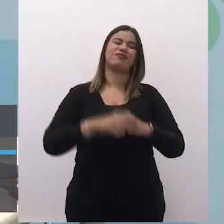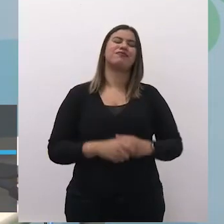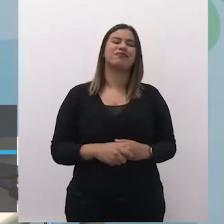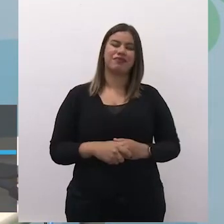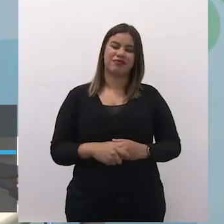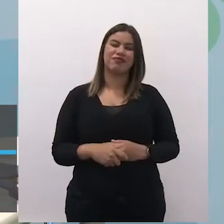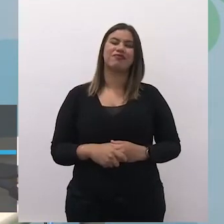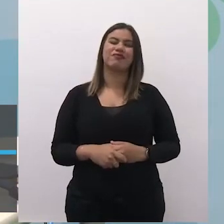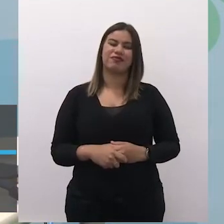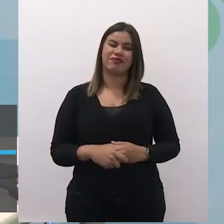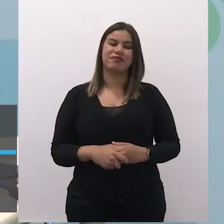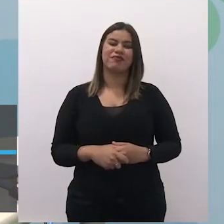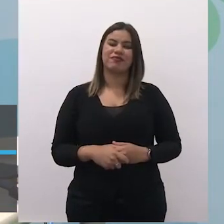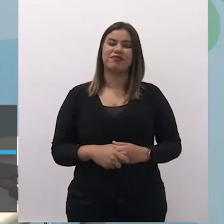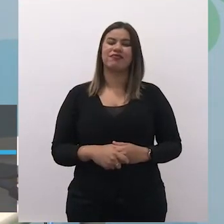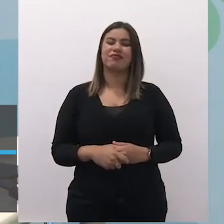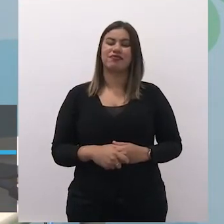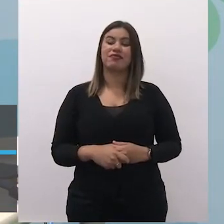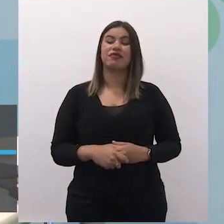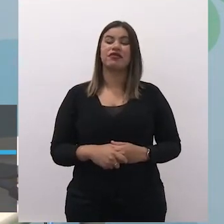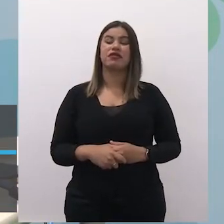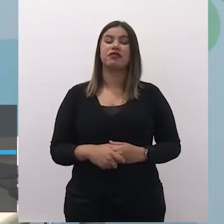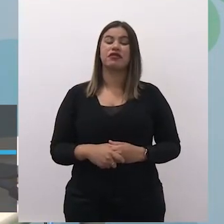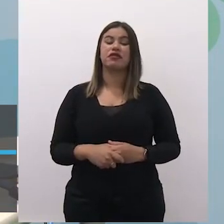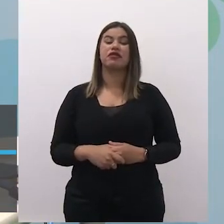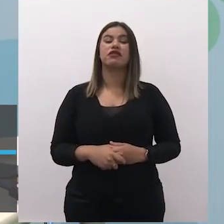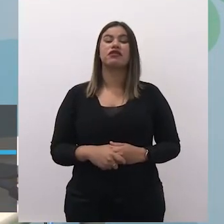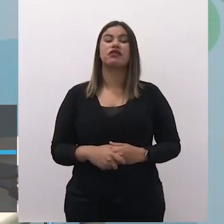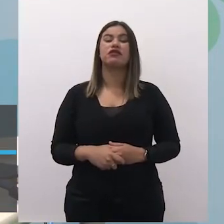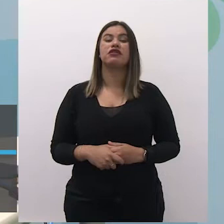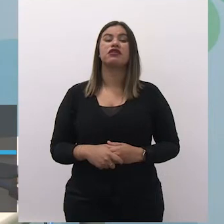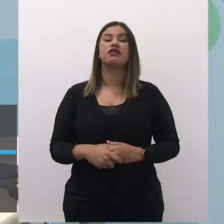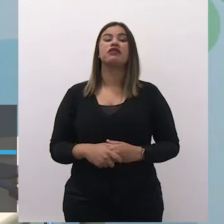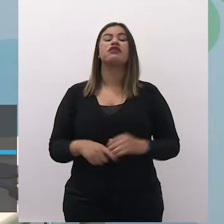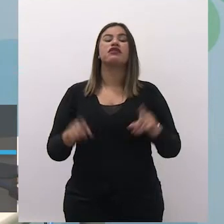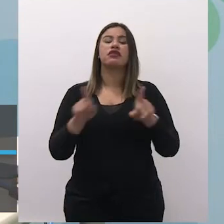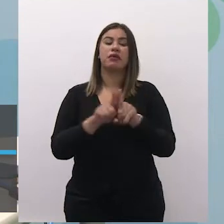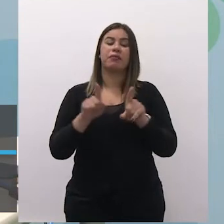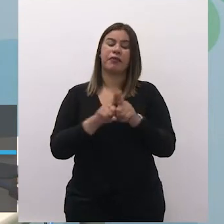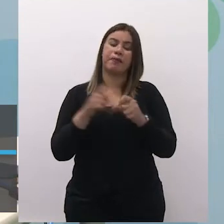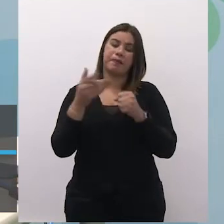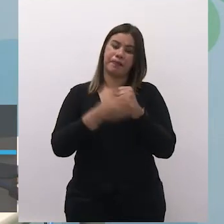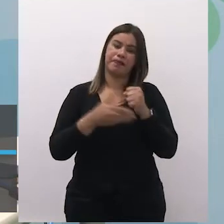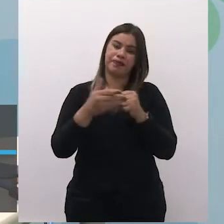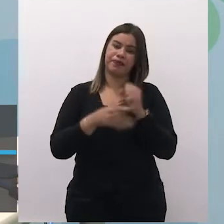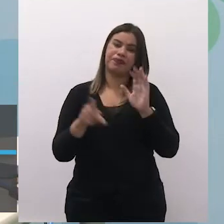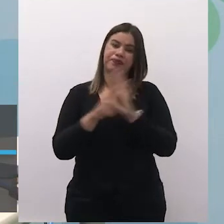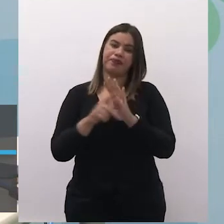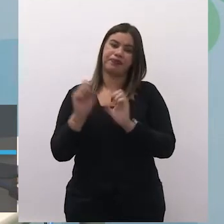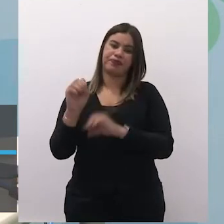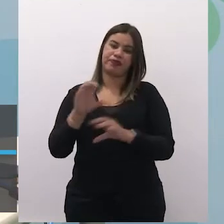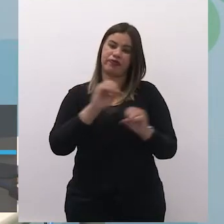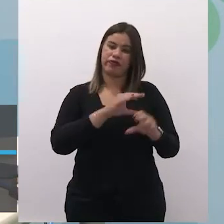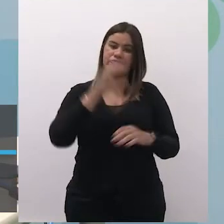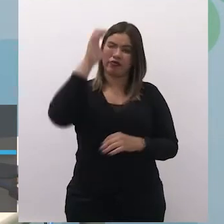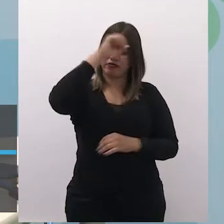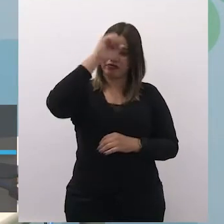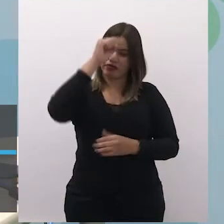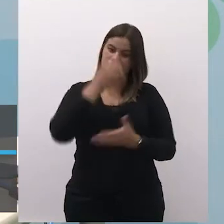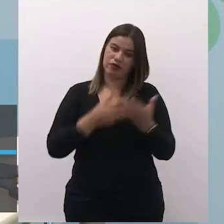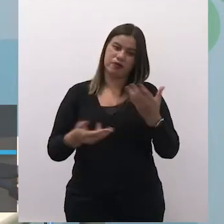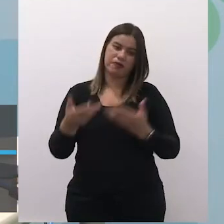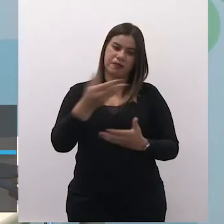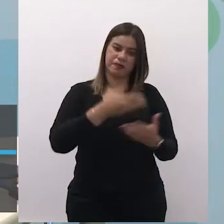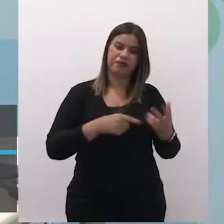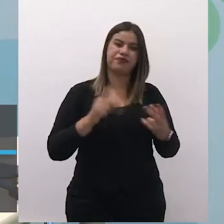parte, linkando aí com o que a gente falou anteriormente, dos pilares da educação, né, do aprender a conviver, do